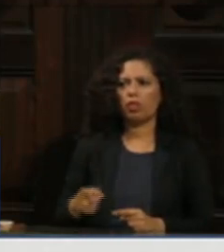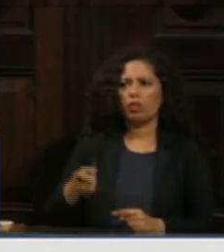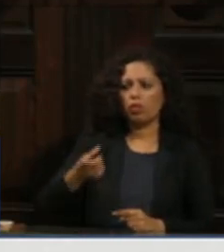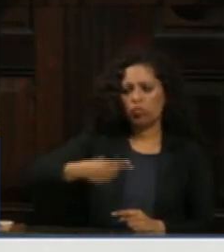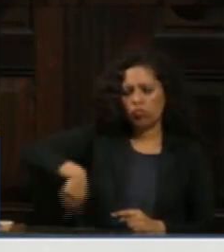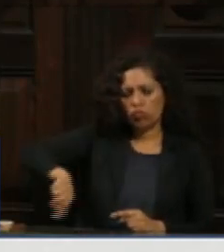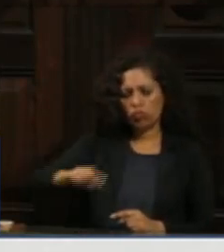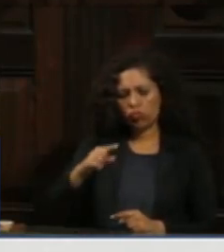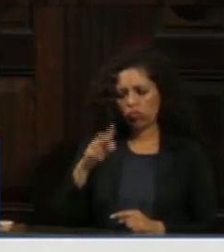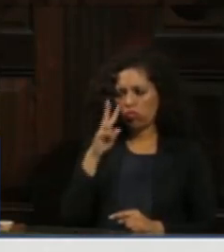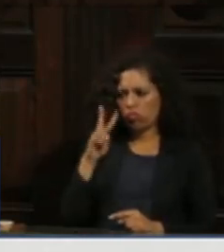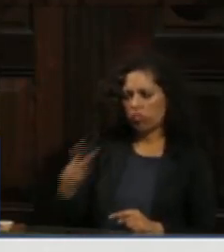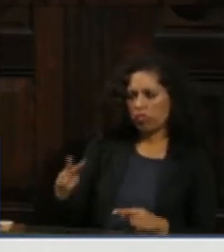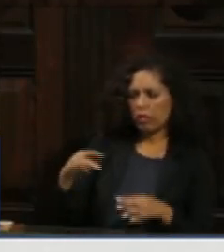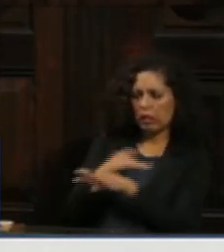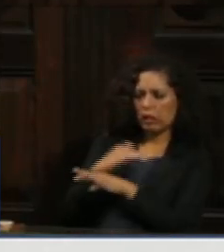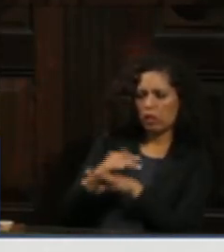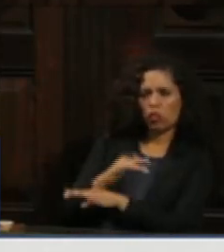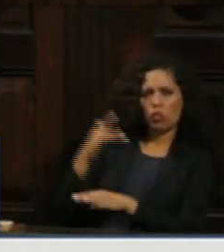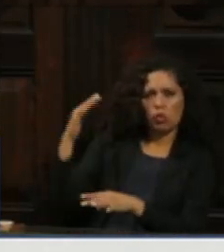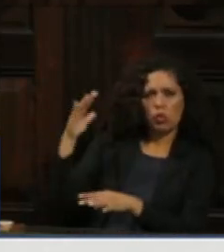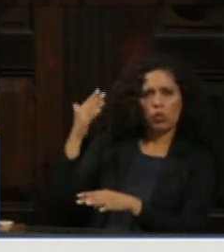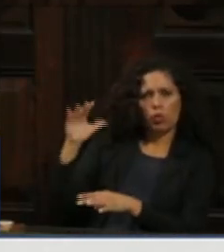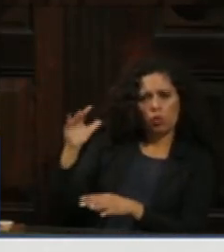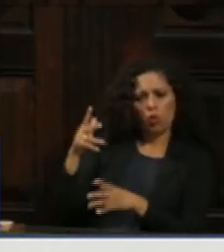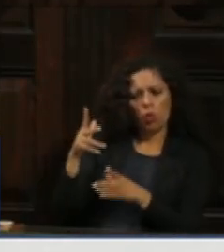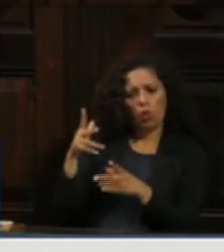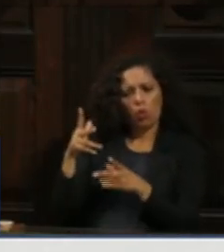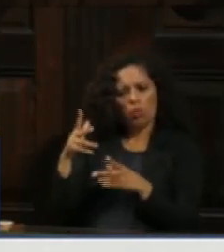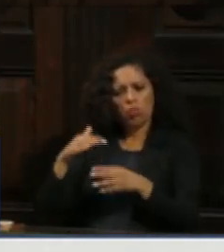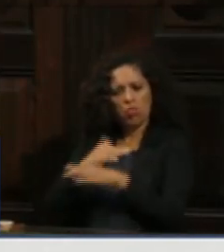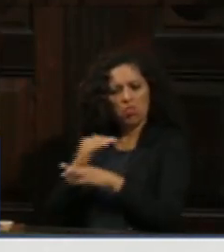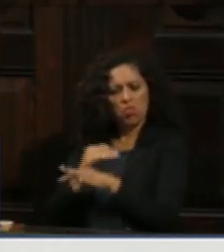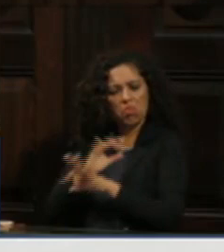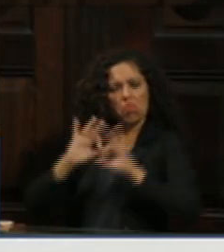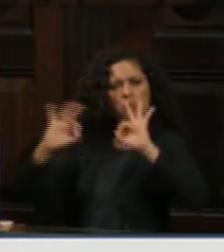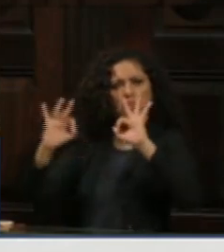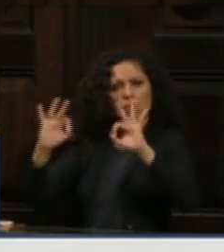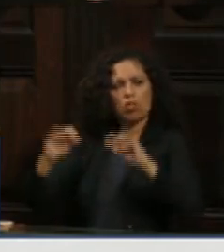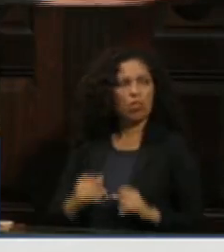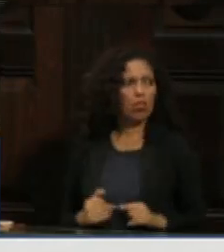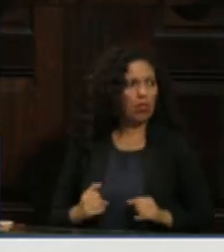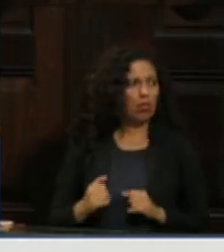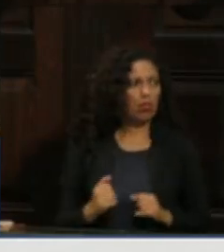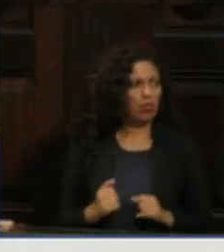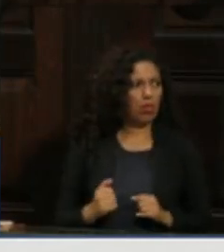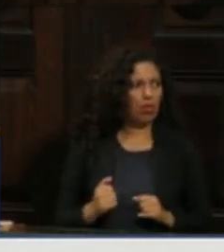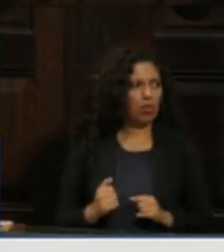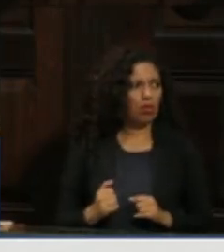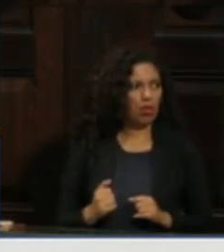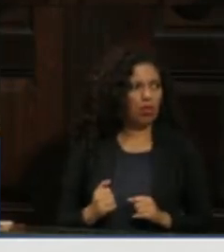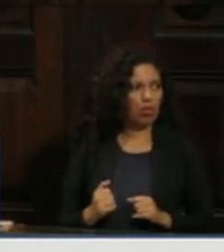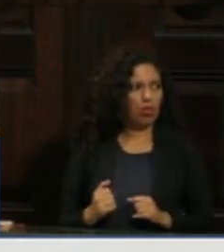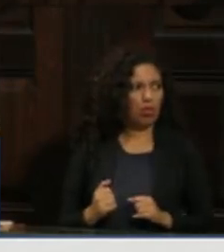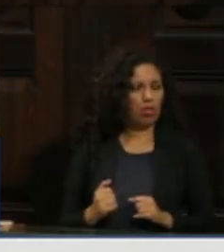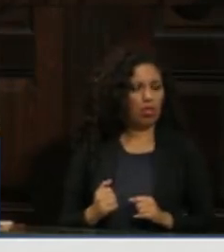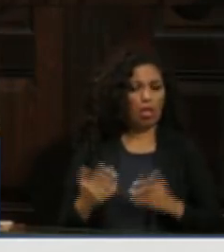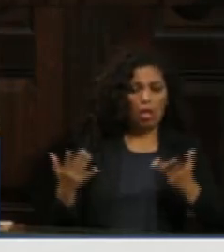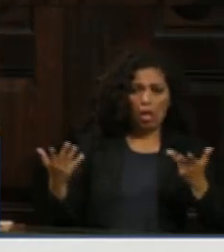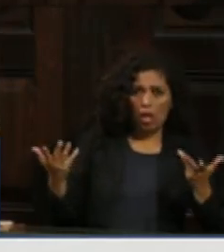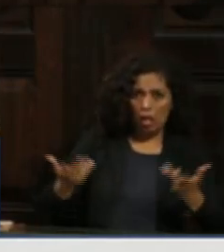fui alçado à vice-prefeitura, naquela eleição, porque confio e continuo confiando no prefeito Rodrigo